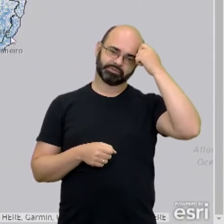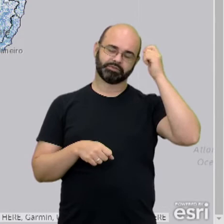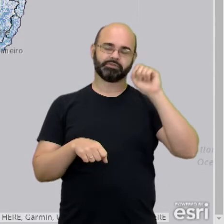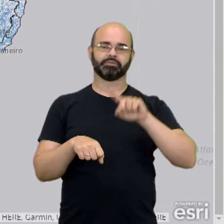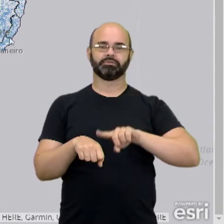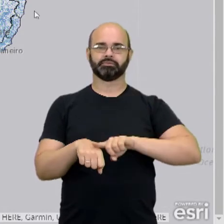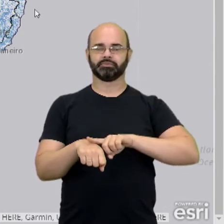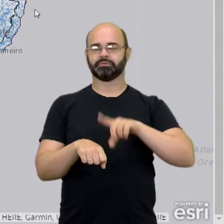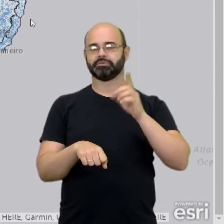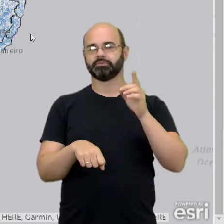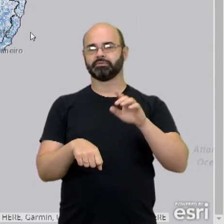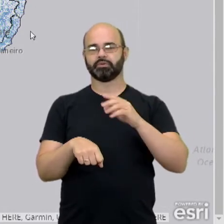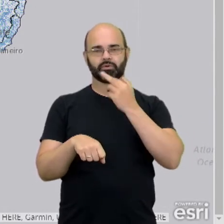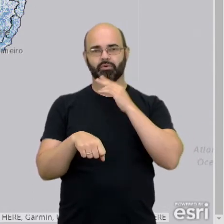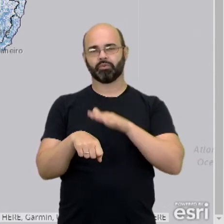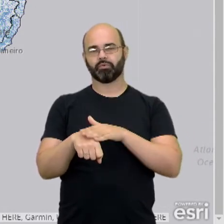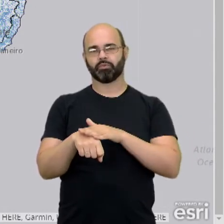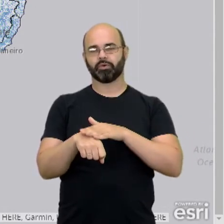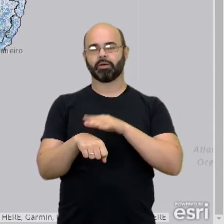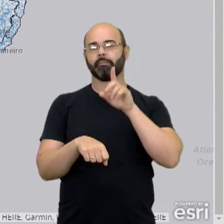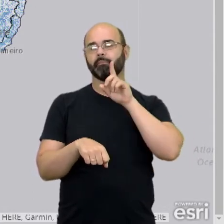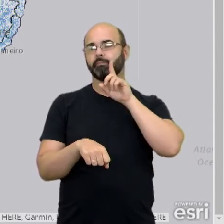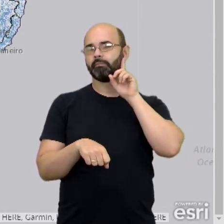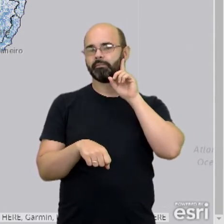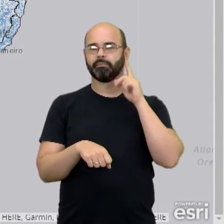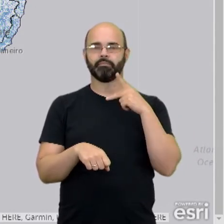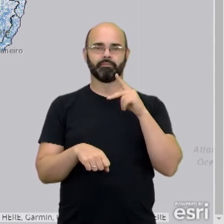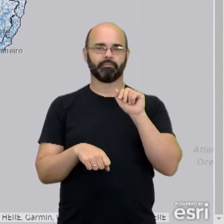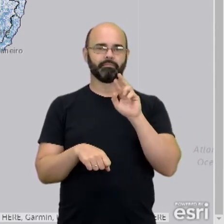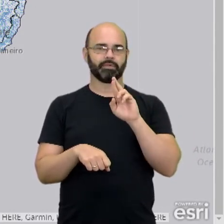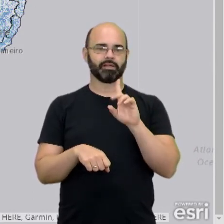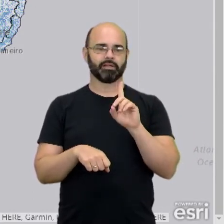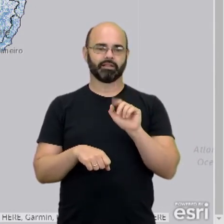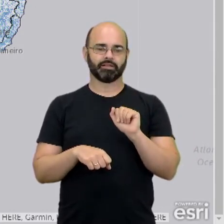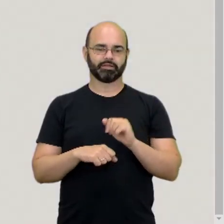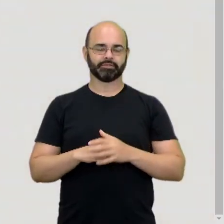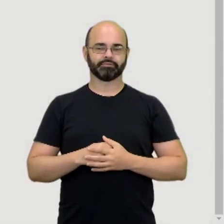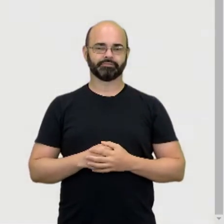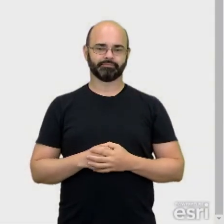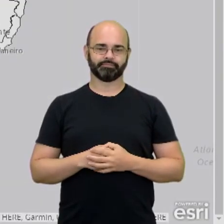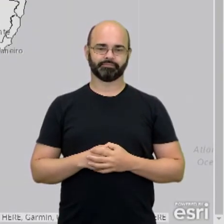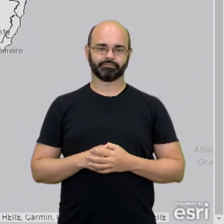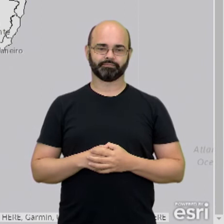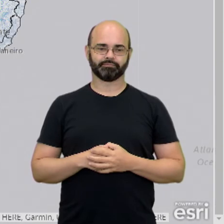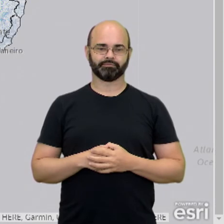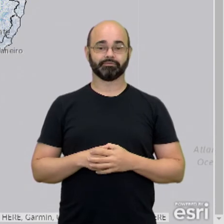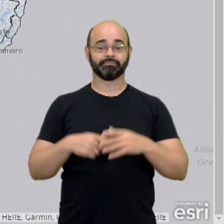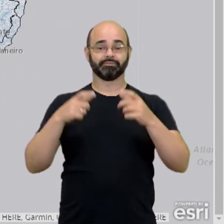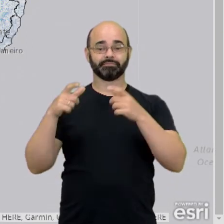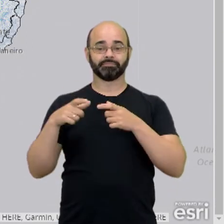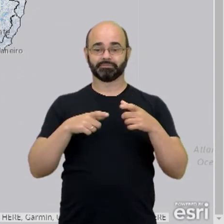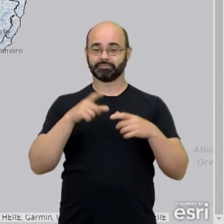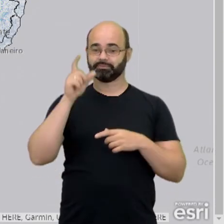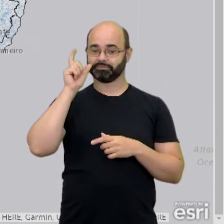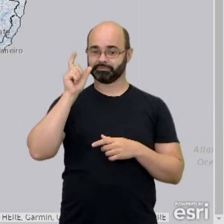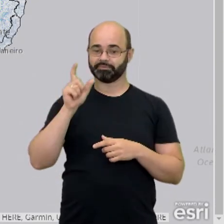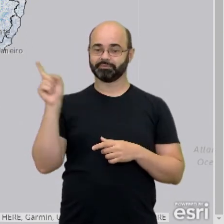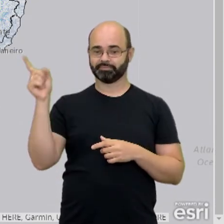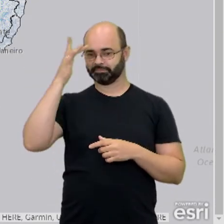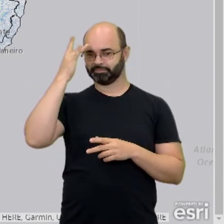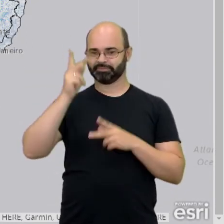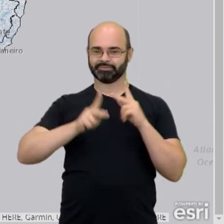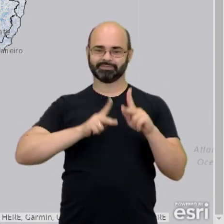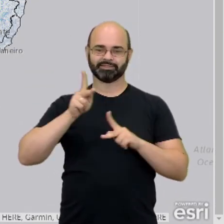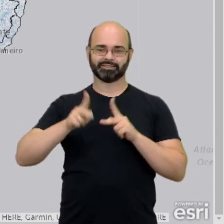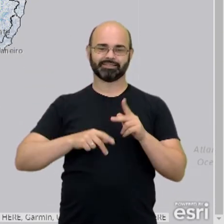juntas aqui também mostrando, né, e aí vamos indo. É interessante ver, né, as localizações aí das